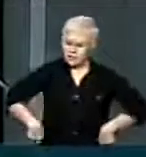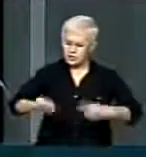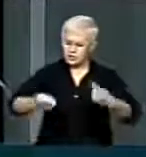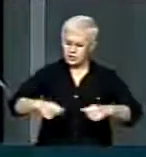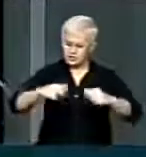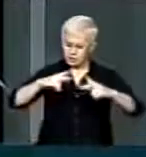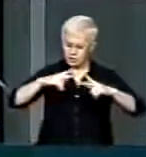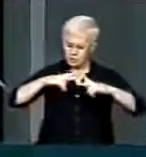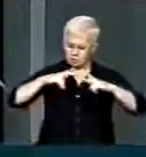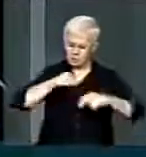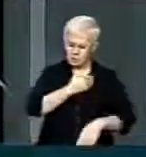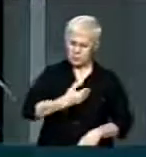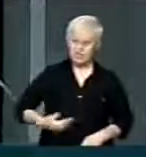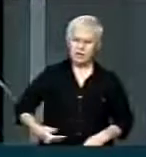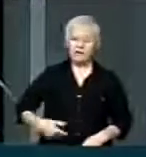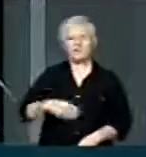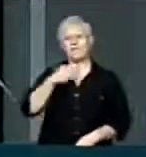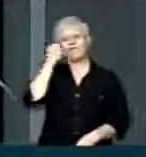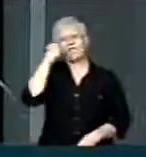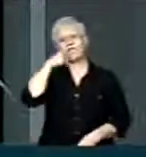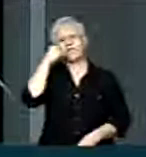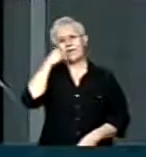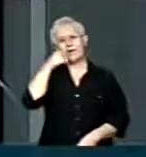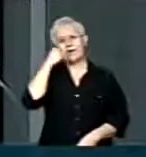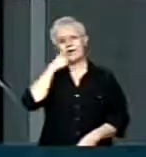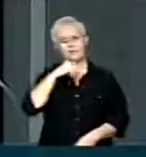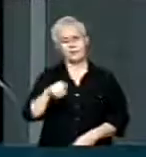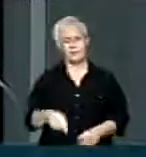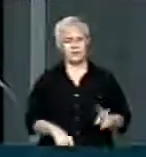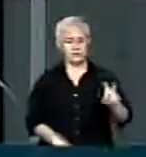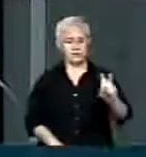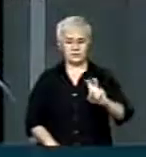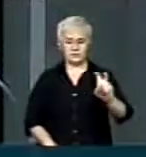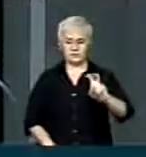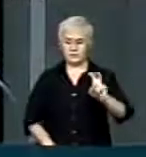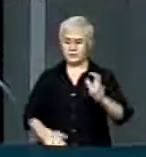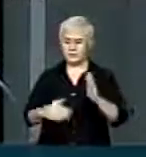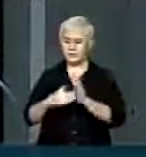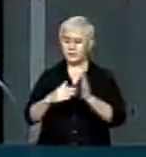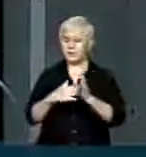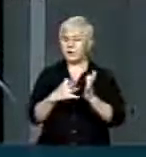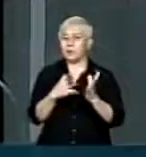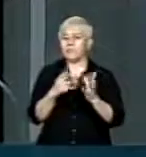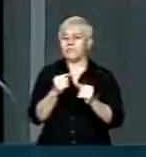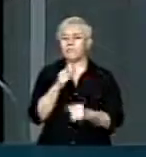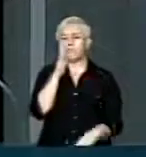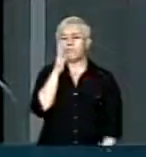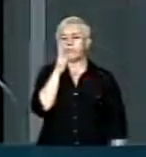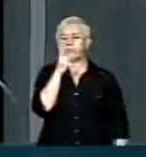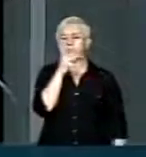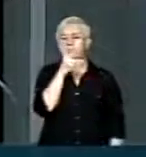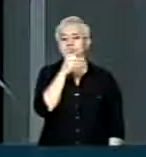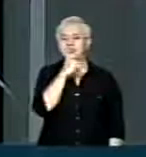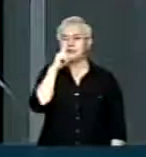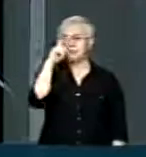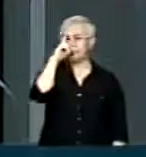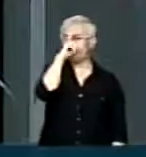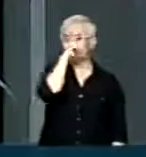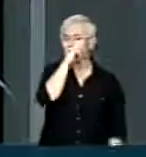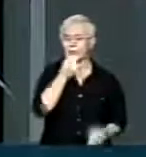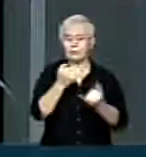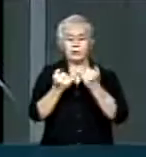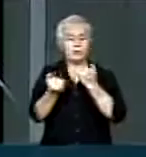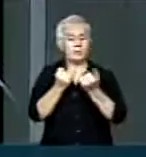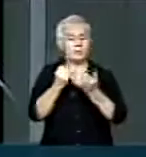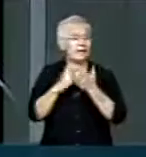privado. E em último lugar, o excesso de burocracia nesse país.